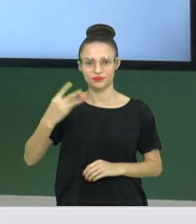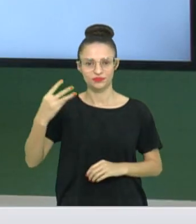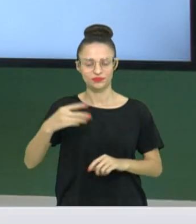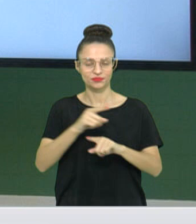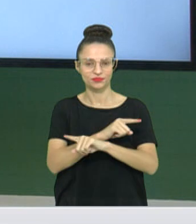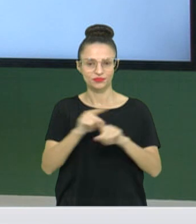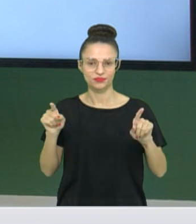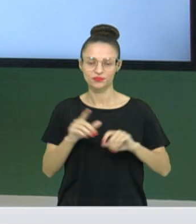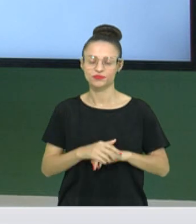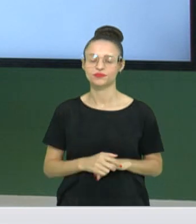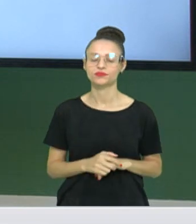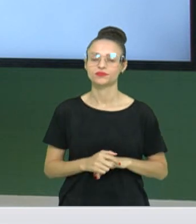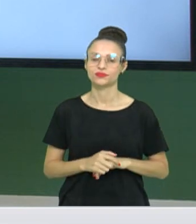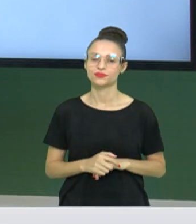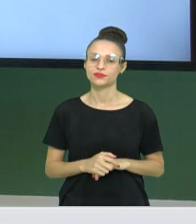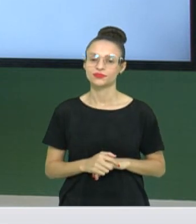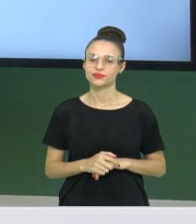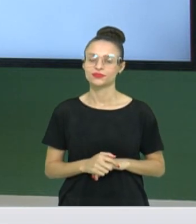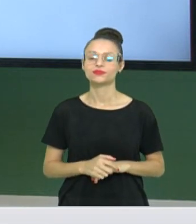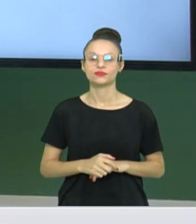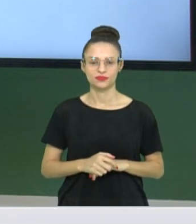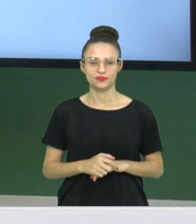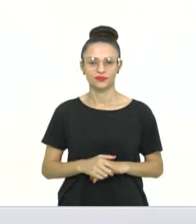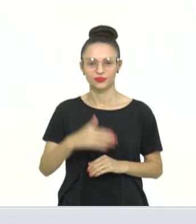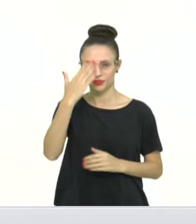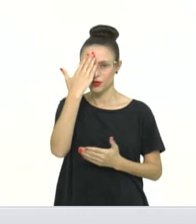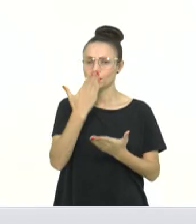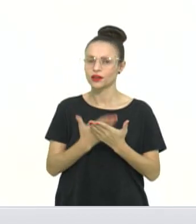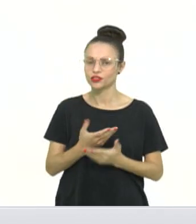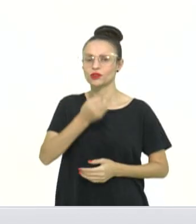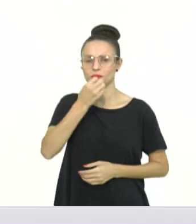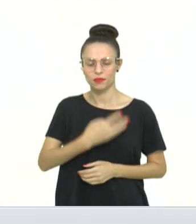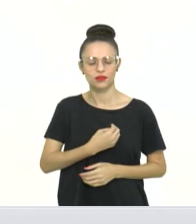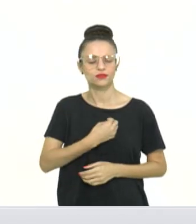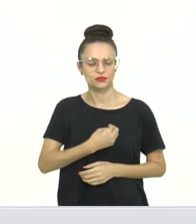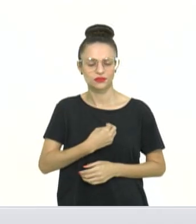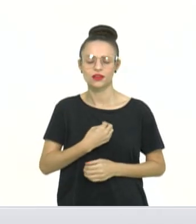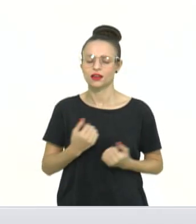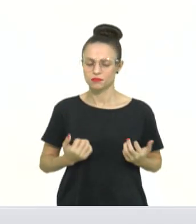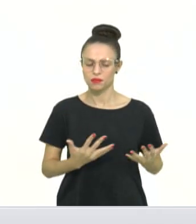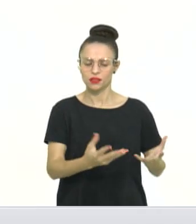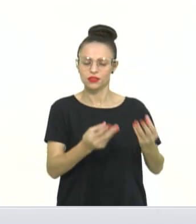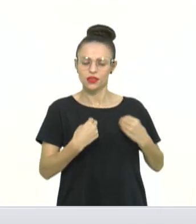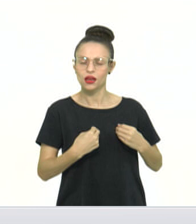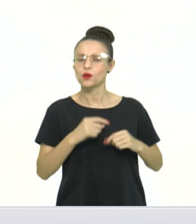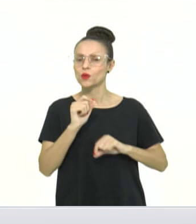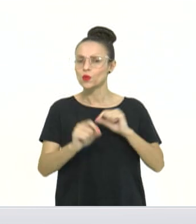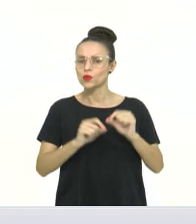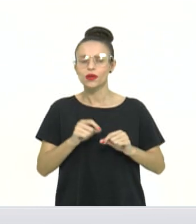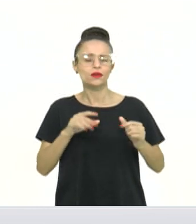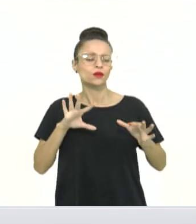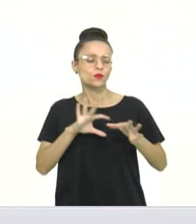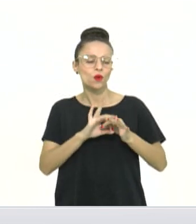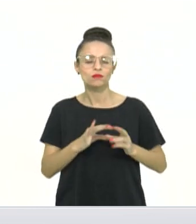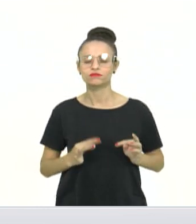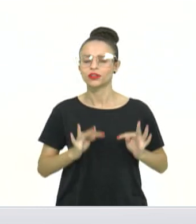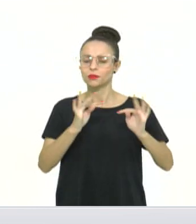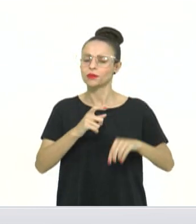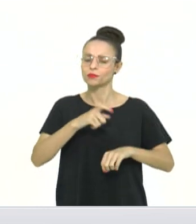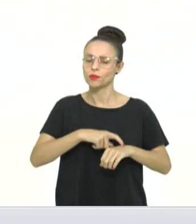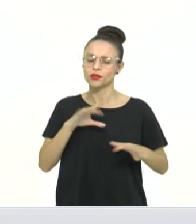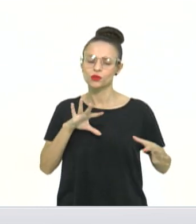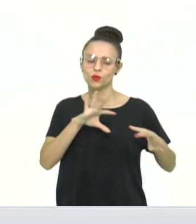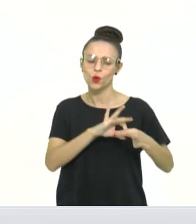3 para você. Eu acredito muito no bem-estar que as plantas nos proporcionam, que é praticamente uma terapia, um momento